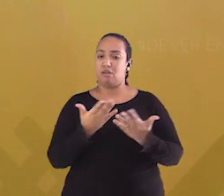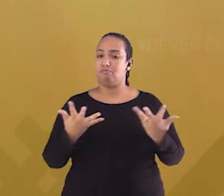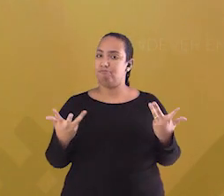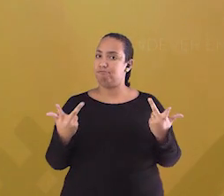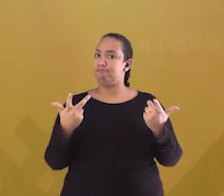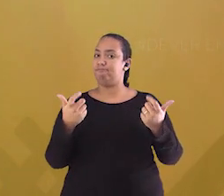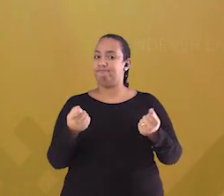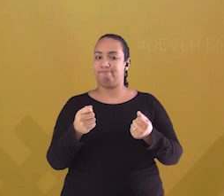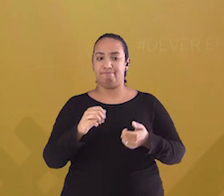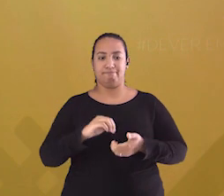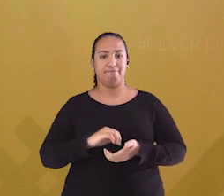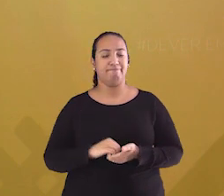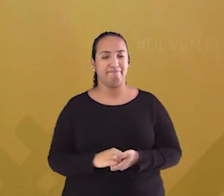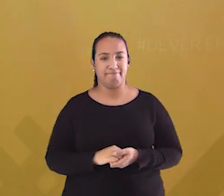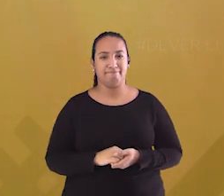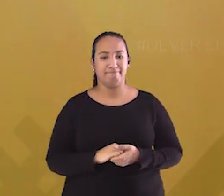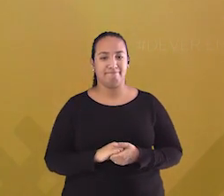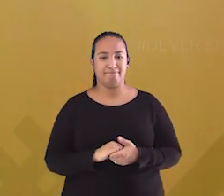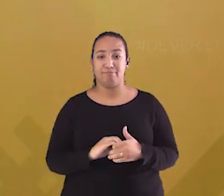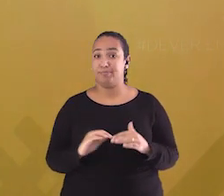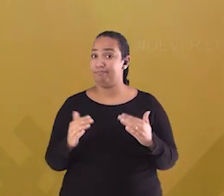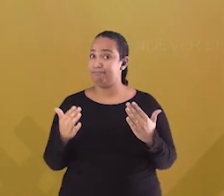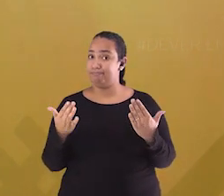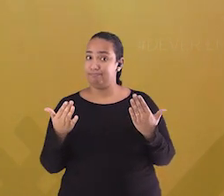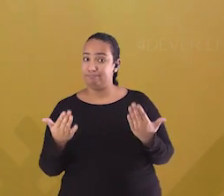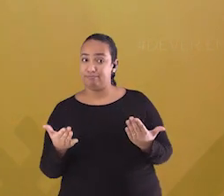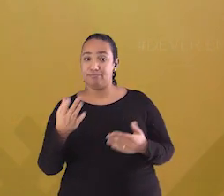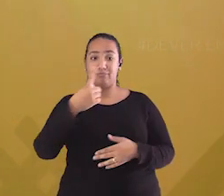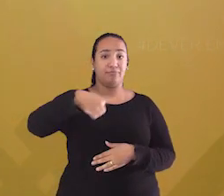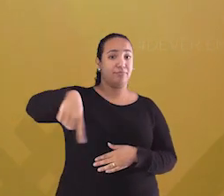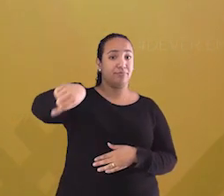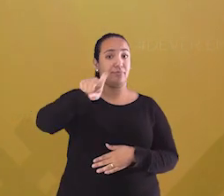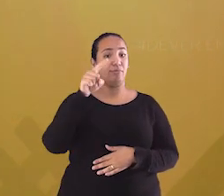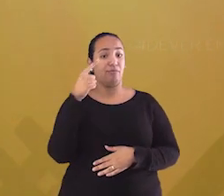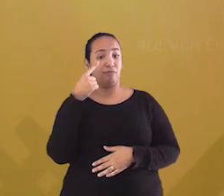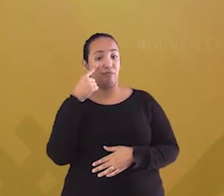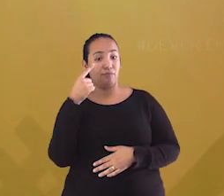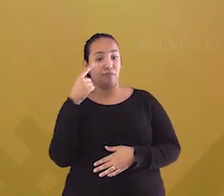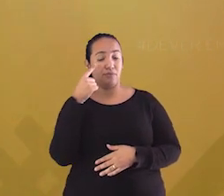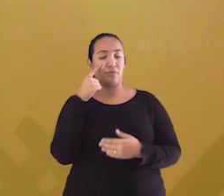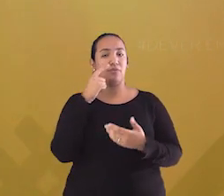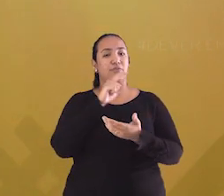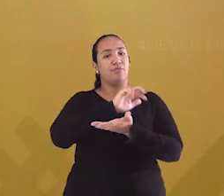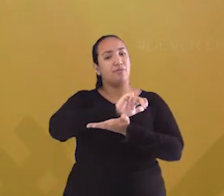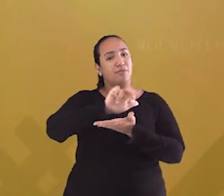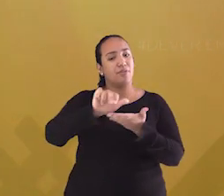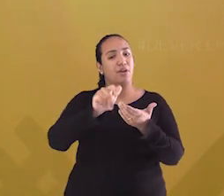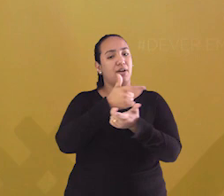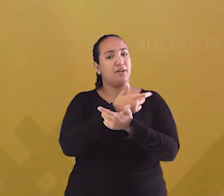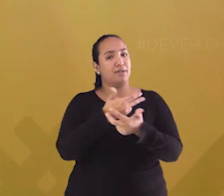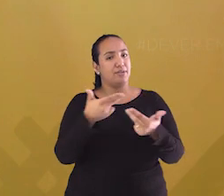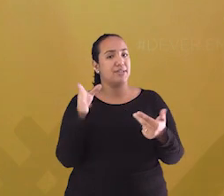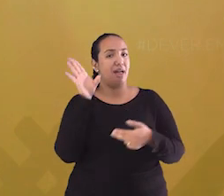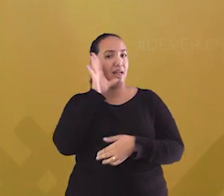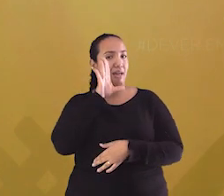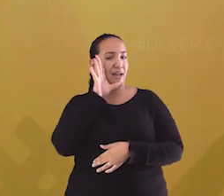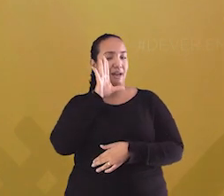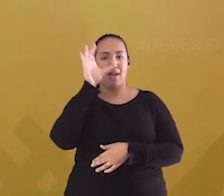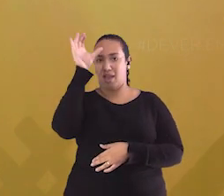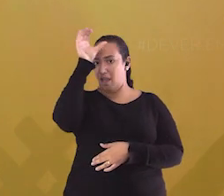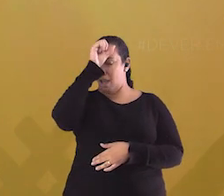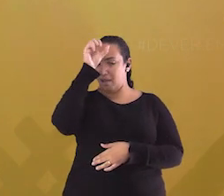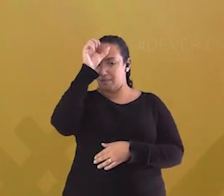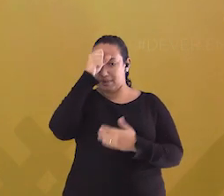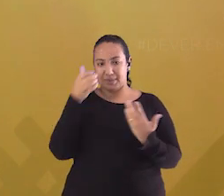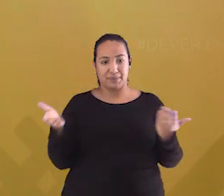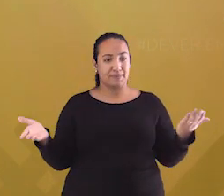muito proveitosa. Bom, pessoal, vocês viram quanta coisa bacana a gente aprendeu hoje.